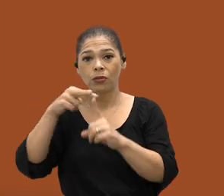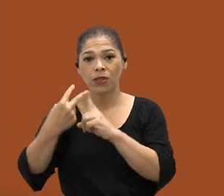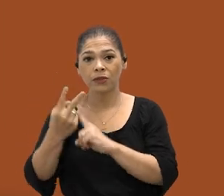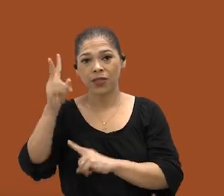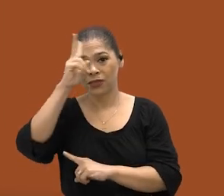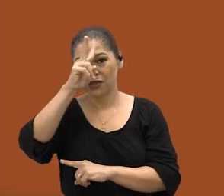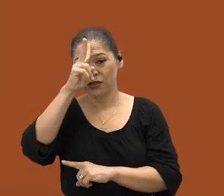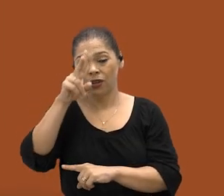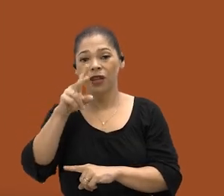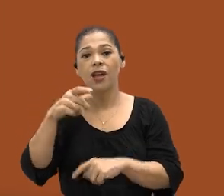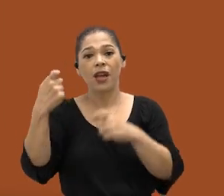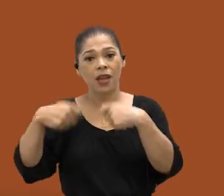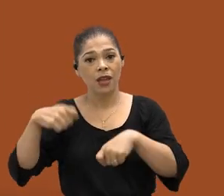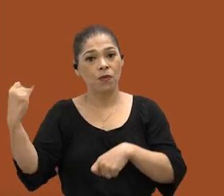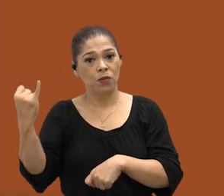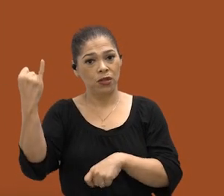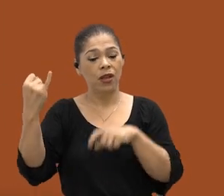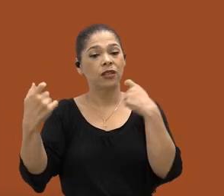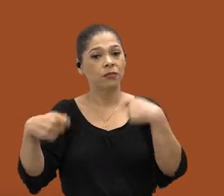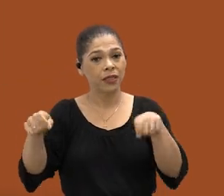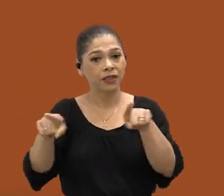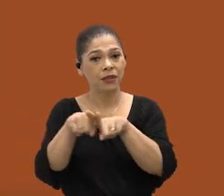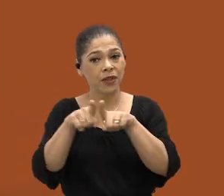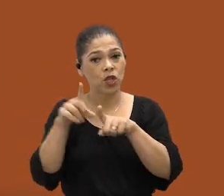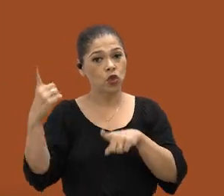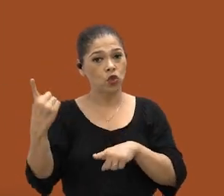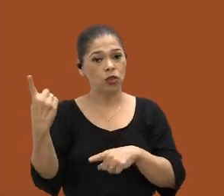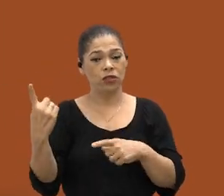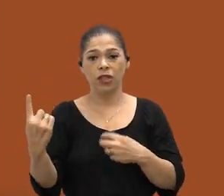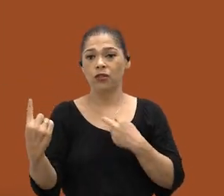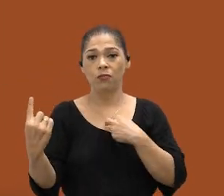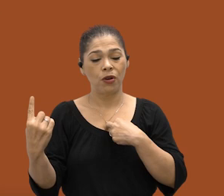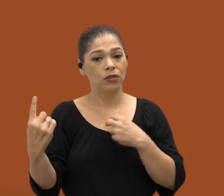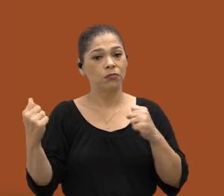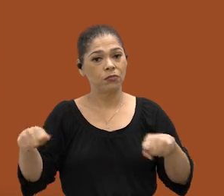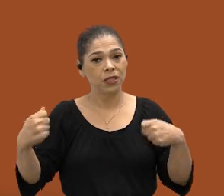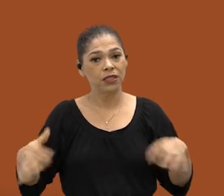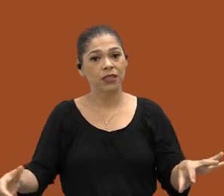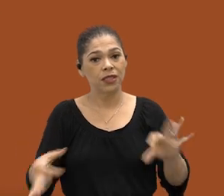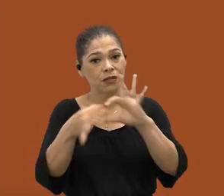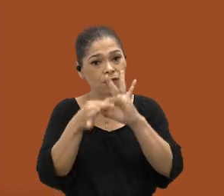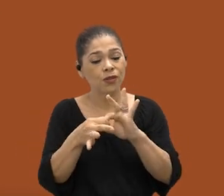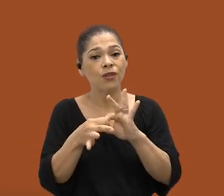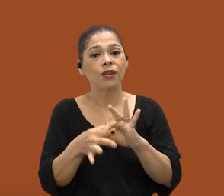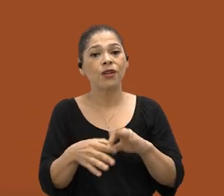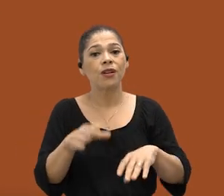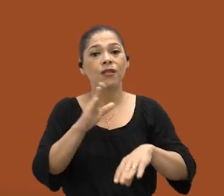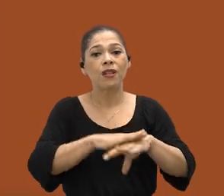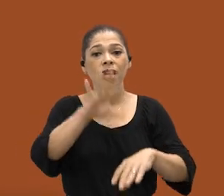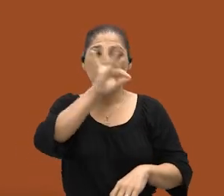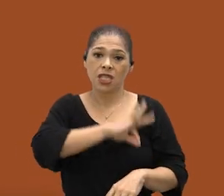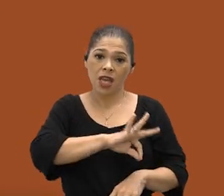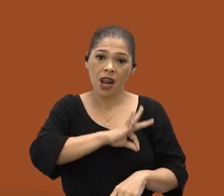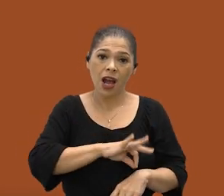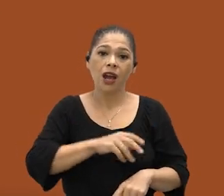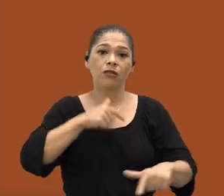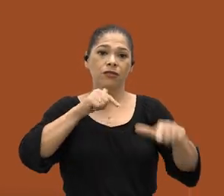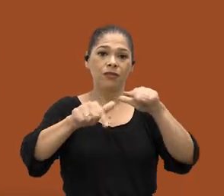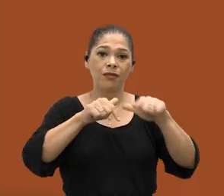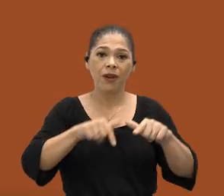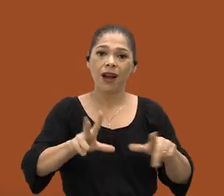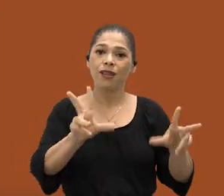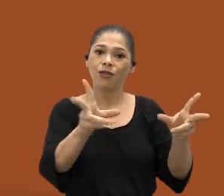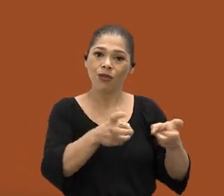que vai ser suficiente ela é fundamental mas só ela não vai ser suficiente nós precisamos de salário remuneração